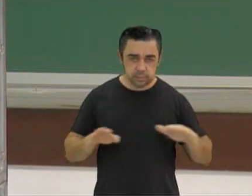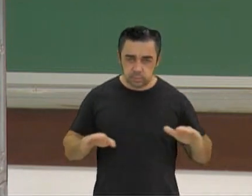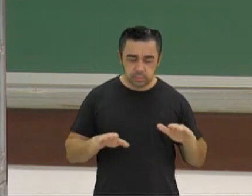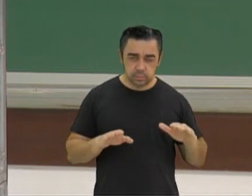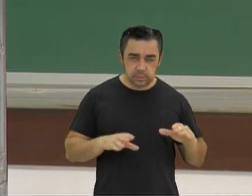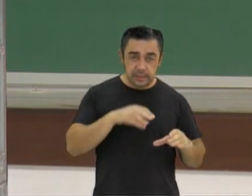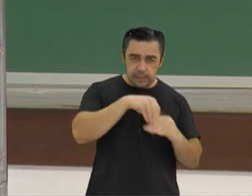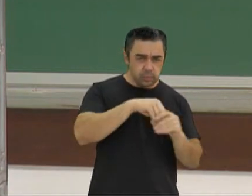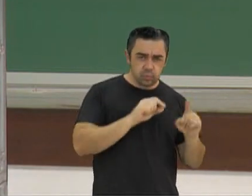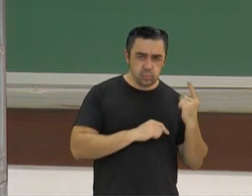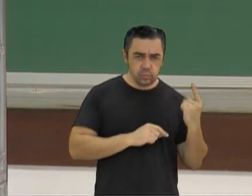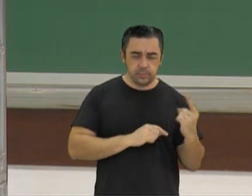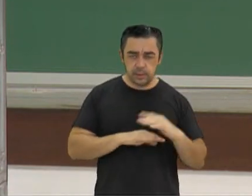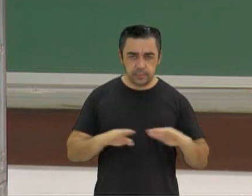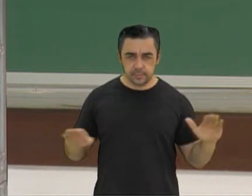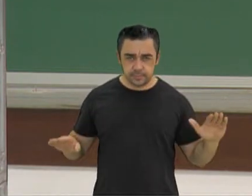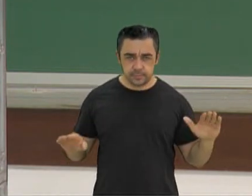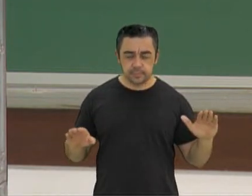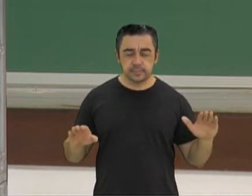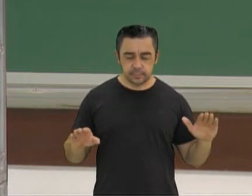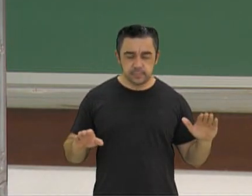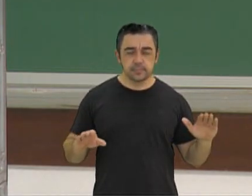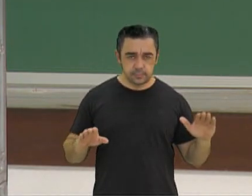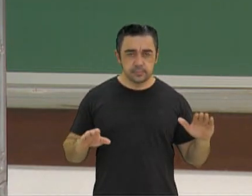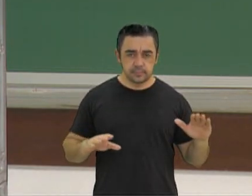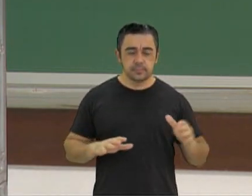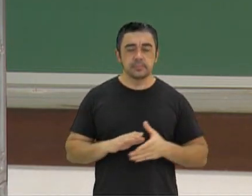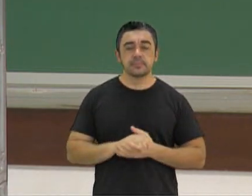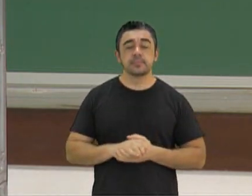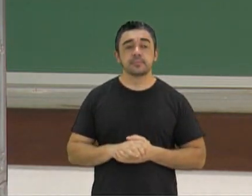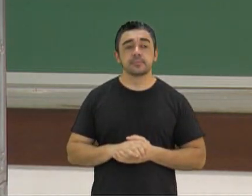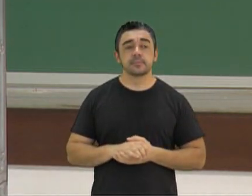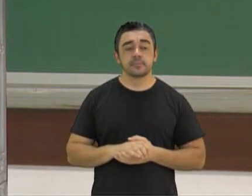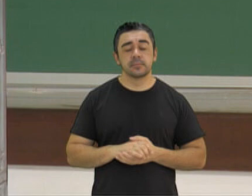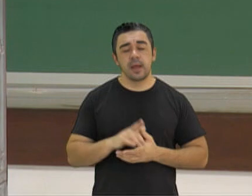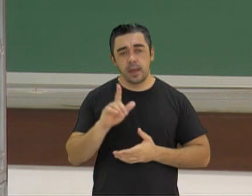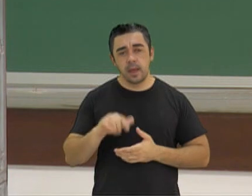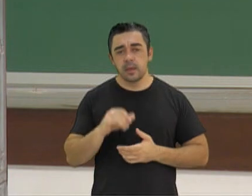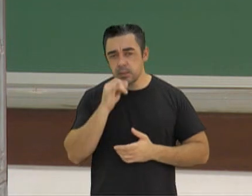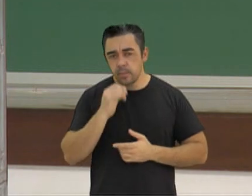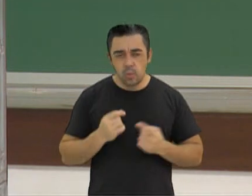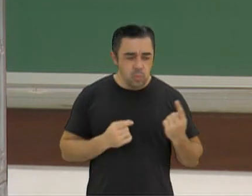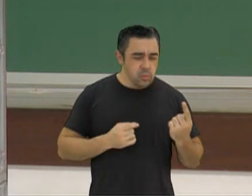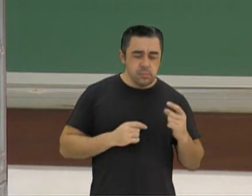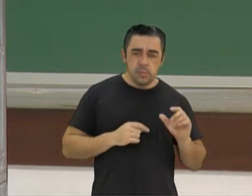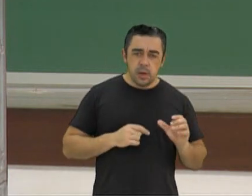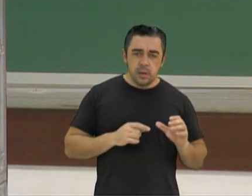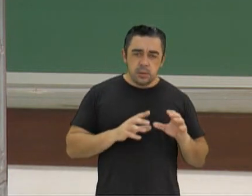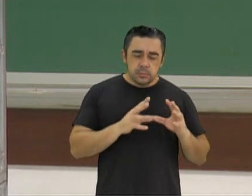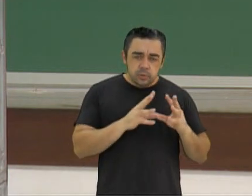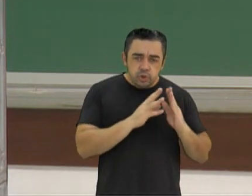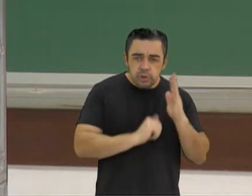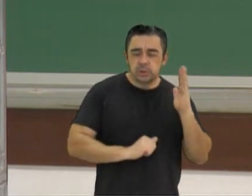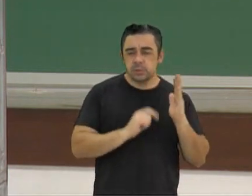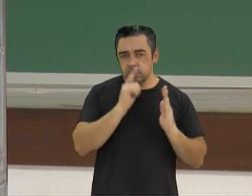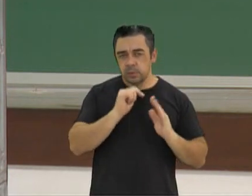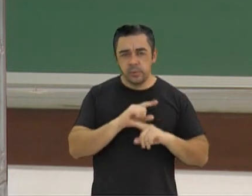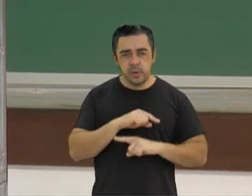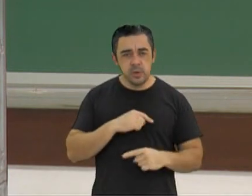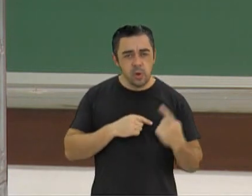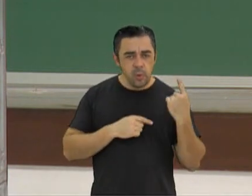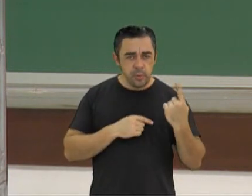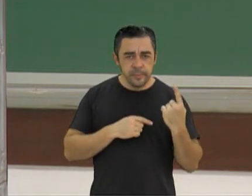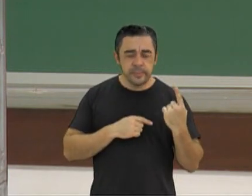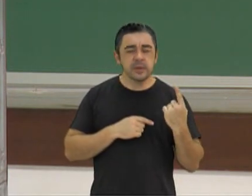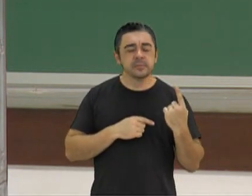certo? Então, o negócio acontece internamente ali mesmo. Certo? Acaba sendo a desidratação, ocorre numa única molécula,